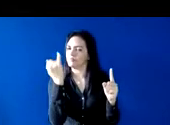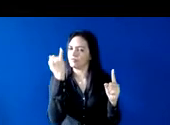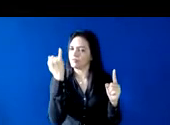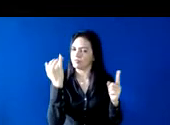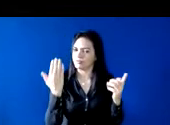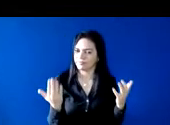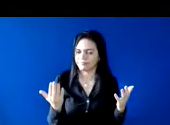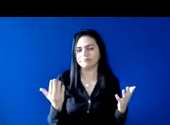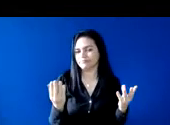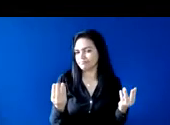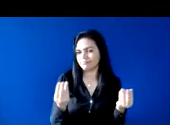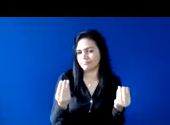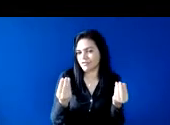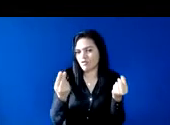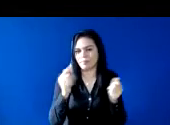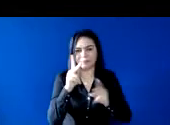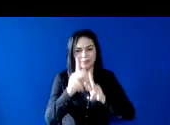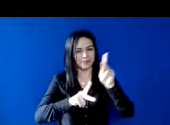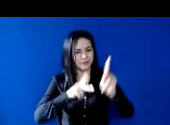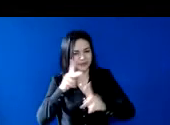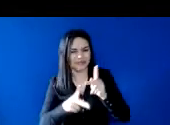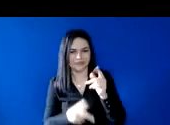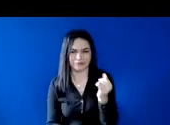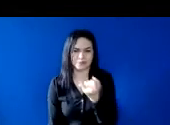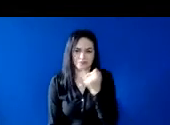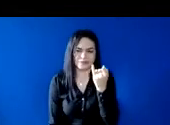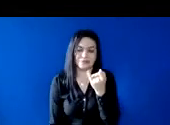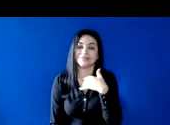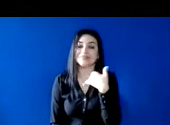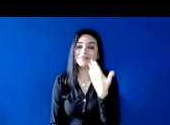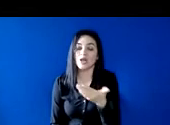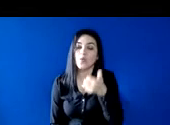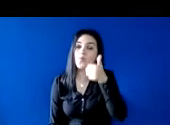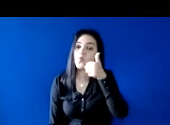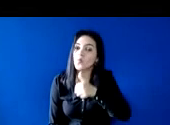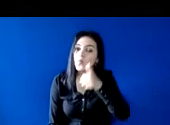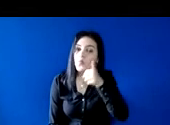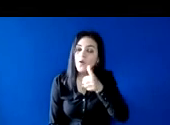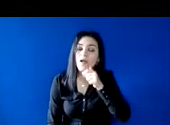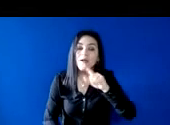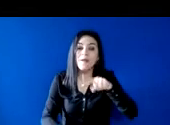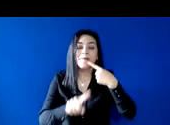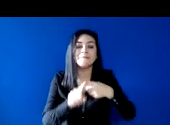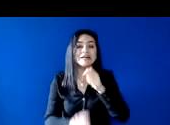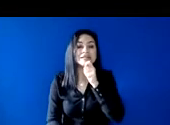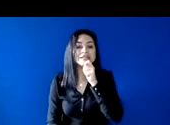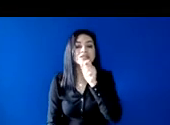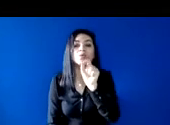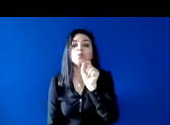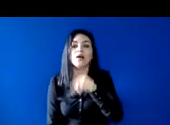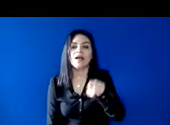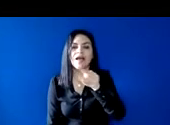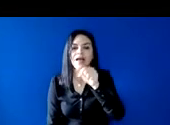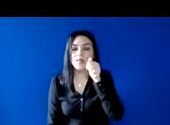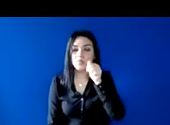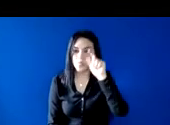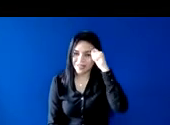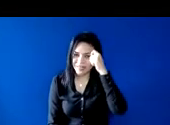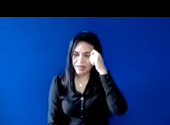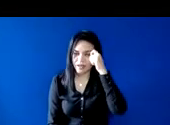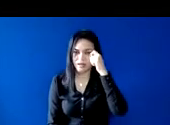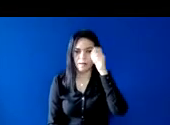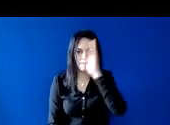Como uma população importante. Então, as mulheres, e mais ainda, as mulheres negras brasileiras